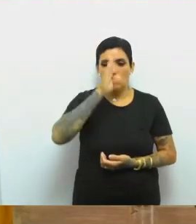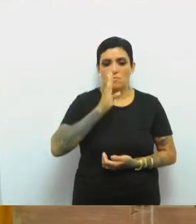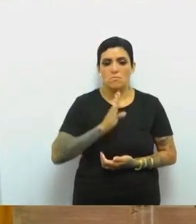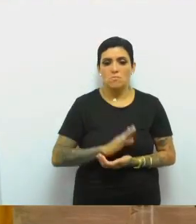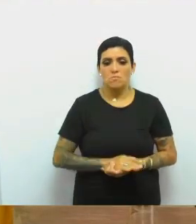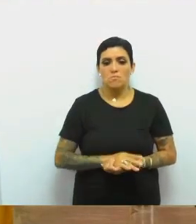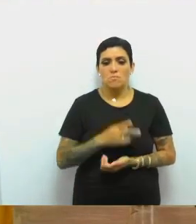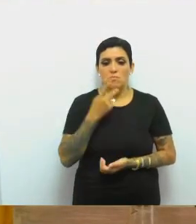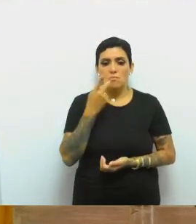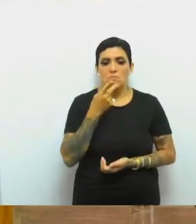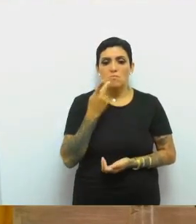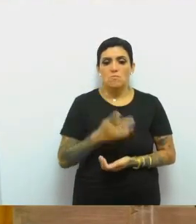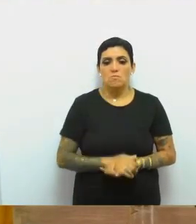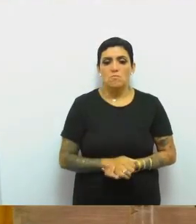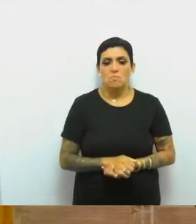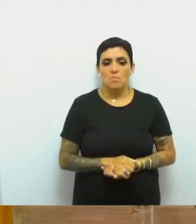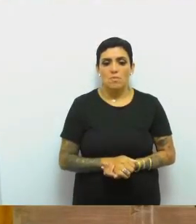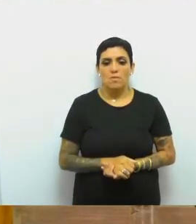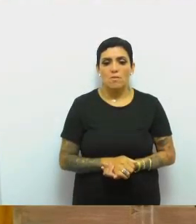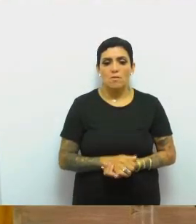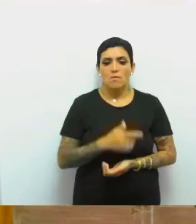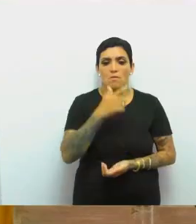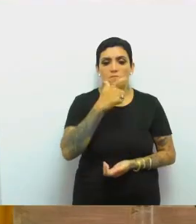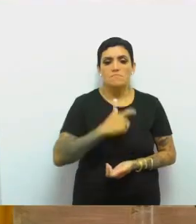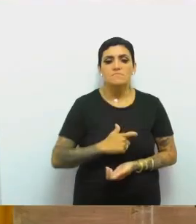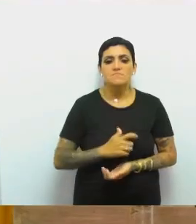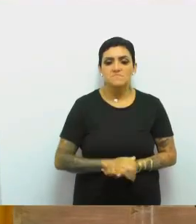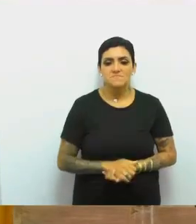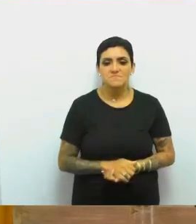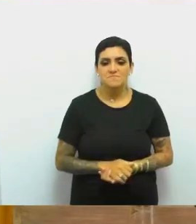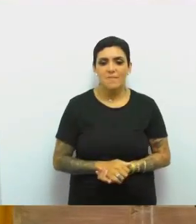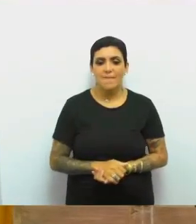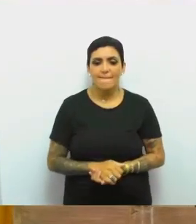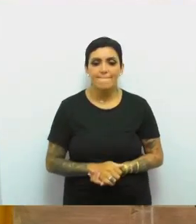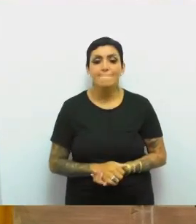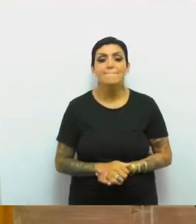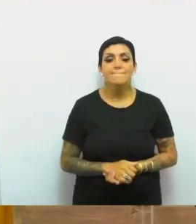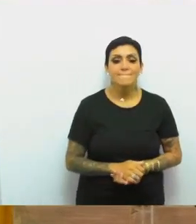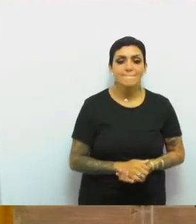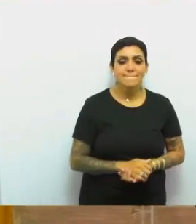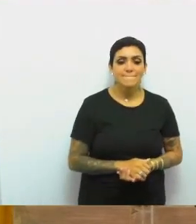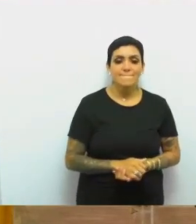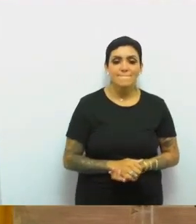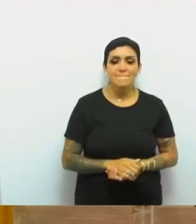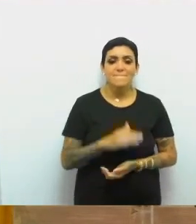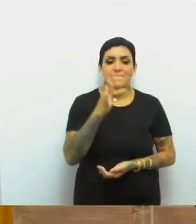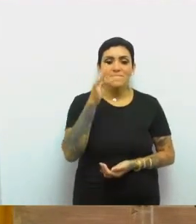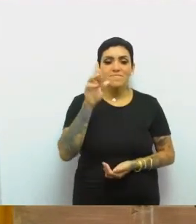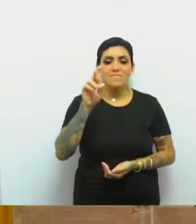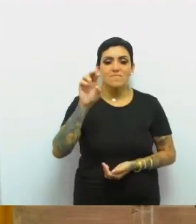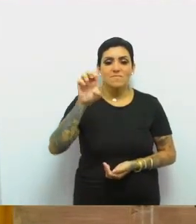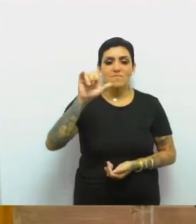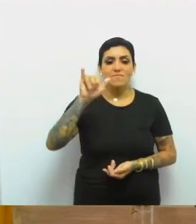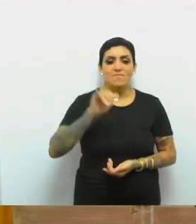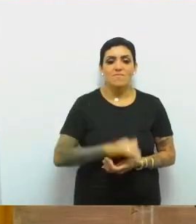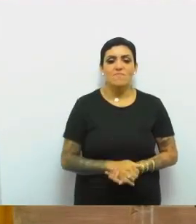sobre a concessão de medalha de honra ao mérito Bispo Daniel Fonseca Malafaia ao Frei João Paulo Pereira Moraes.